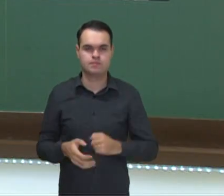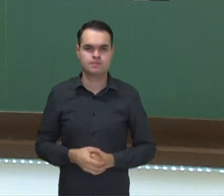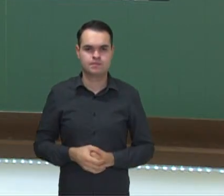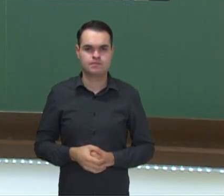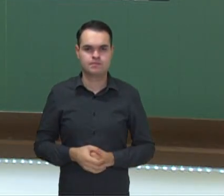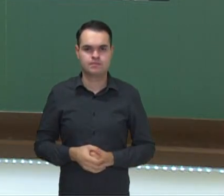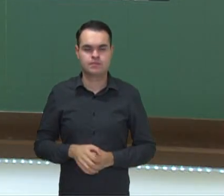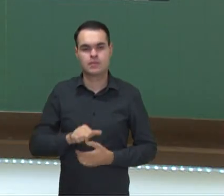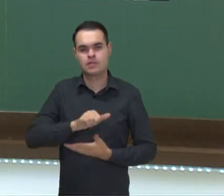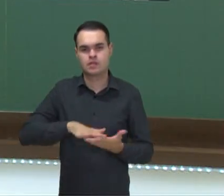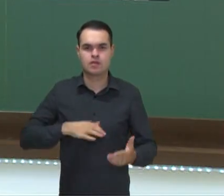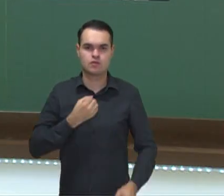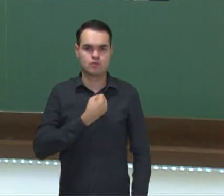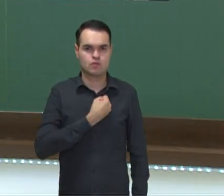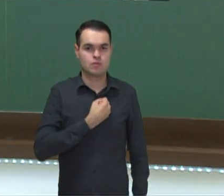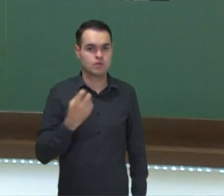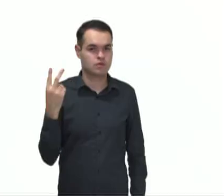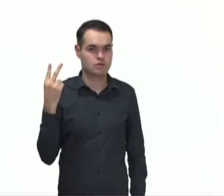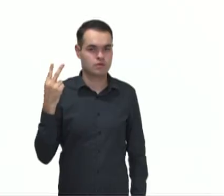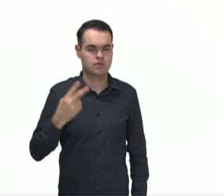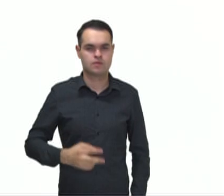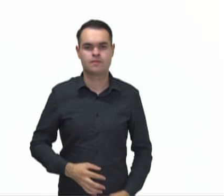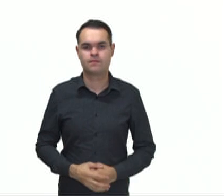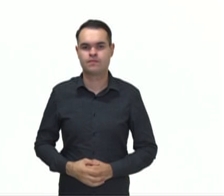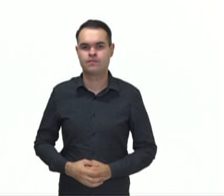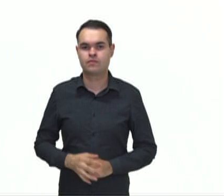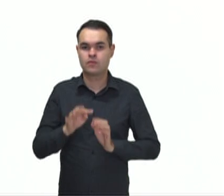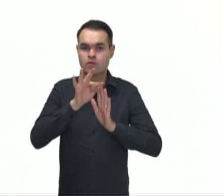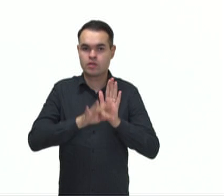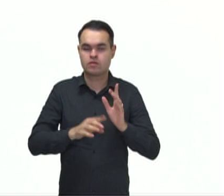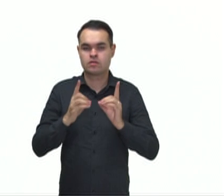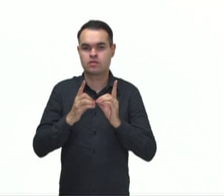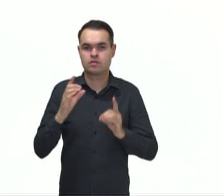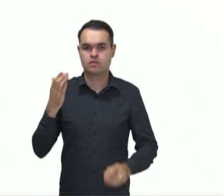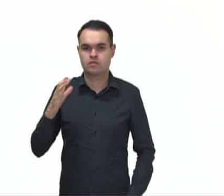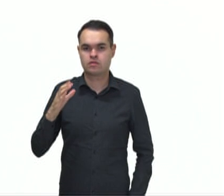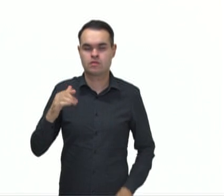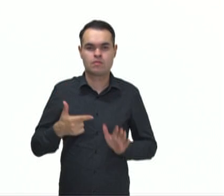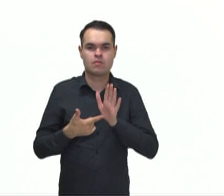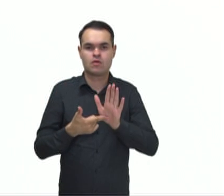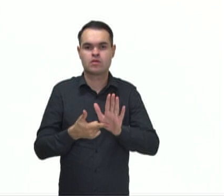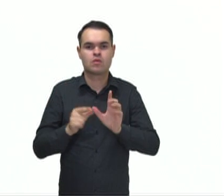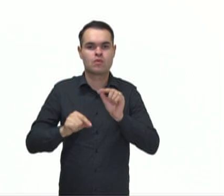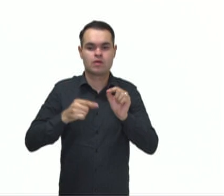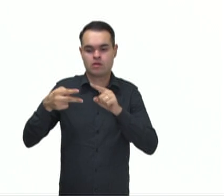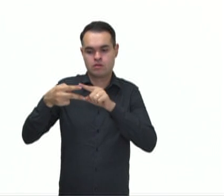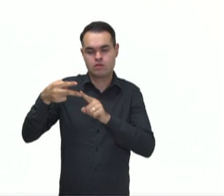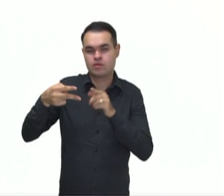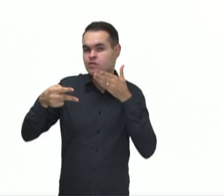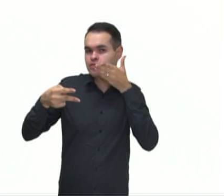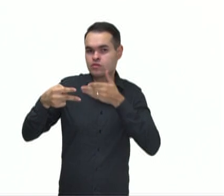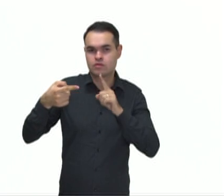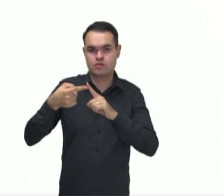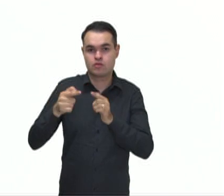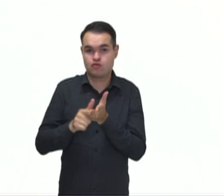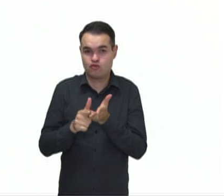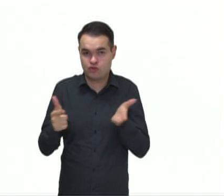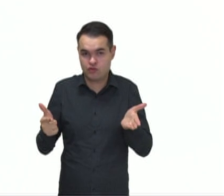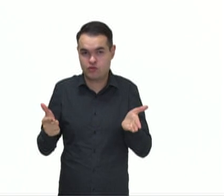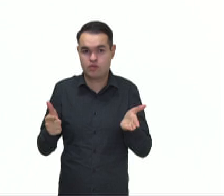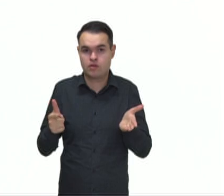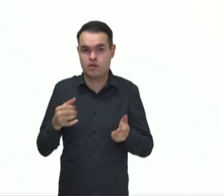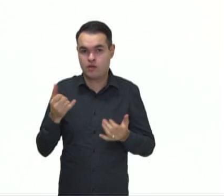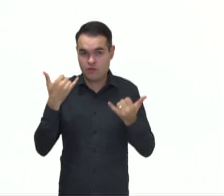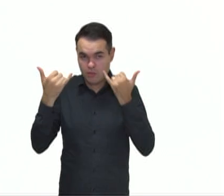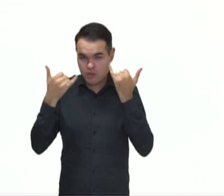Atividade de número 2. O texto didático científico é marcado pela junção de dois discursos, jornalístico e